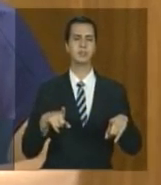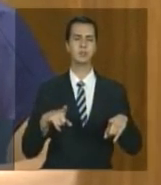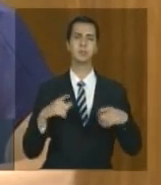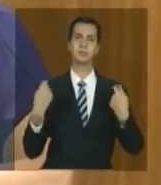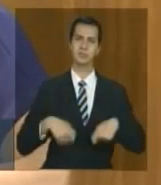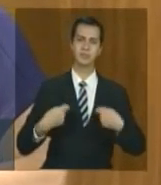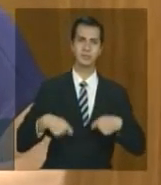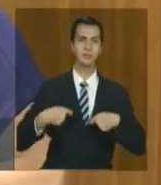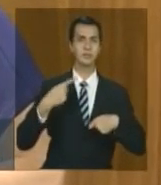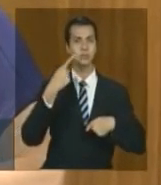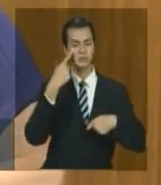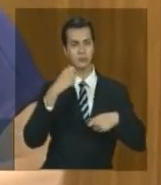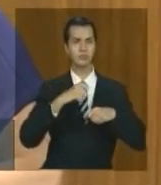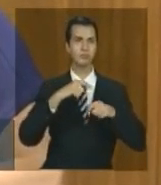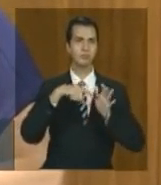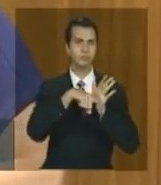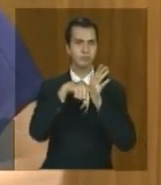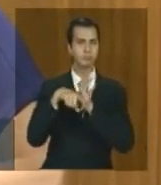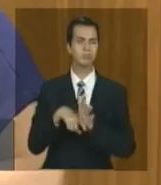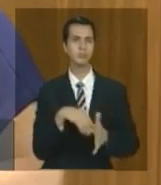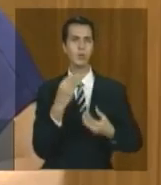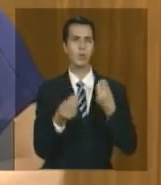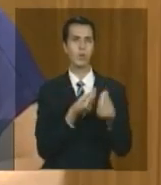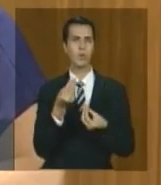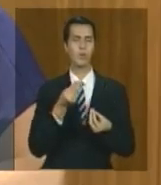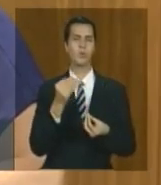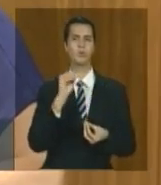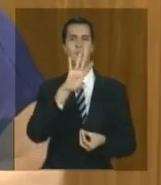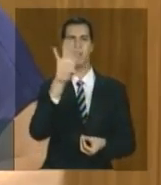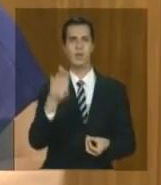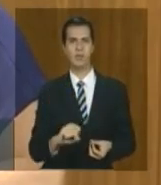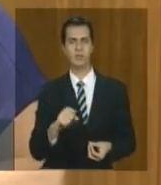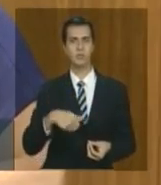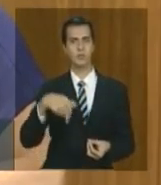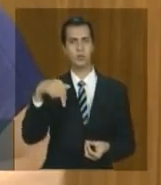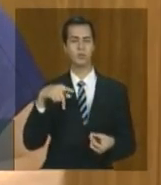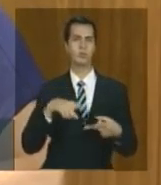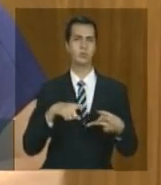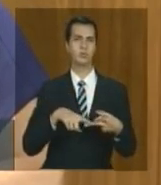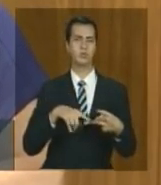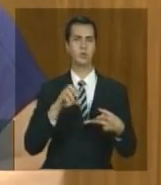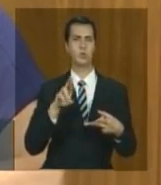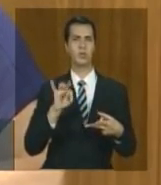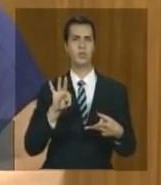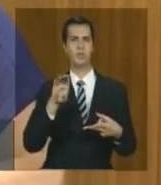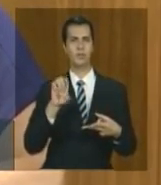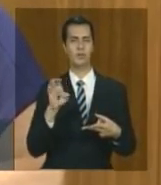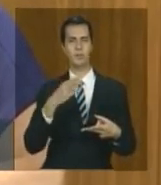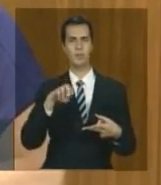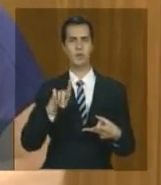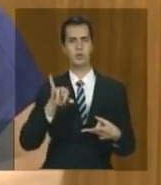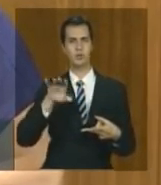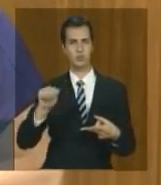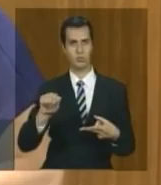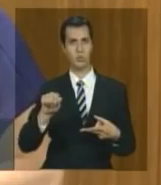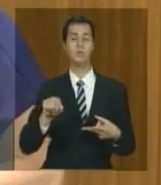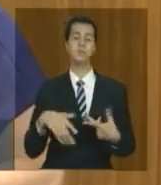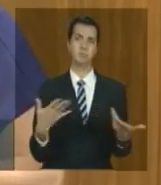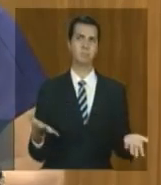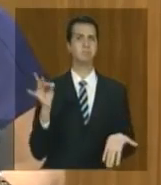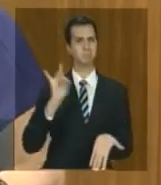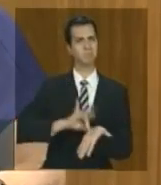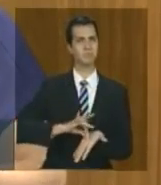analisar os eventos no Oriente Médio e Norte da África. Certamente haverá na declaração conjunta, não posso